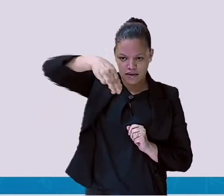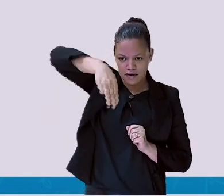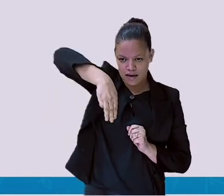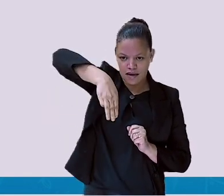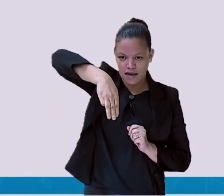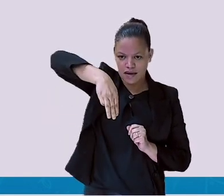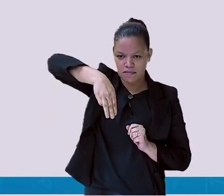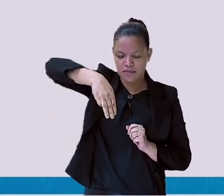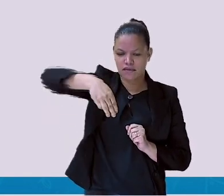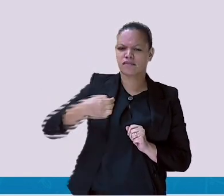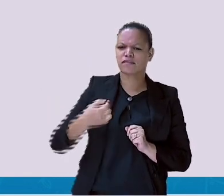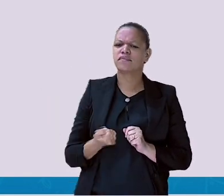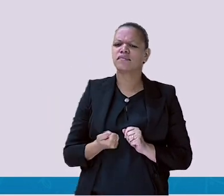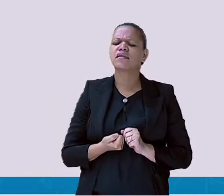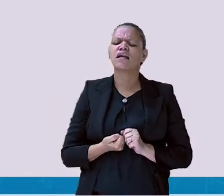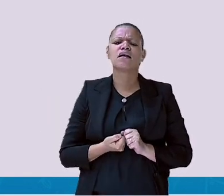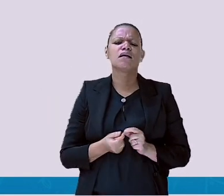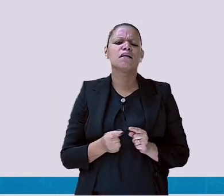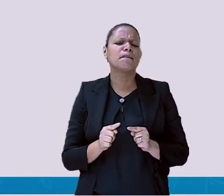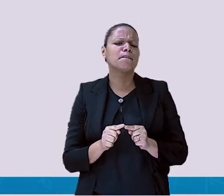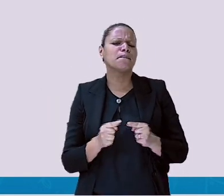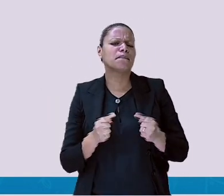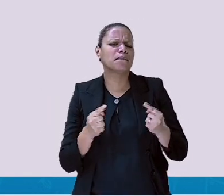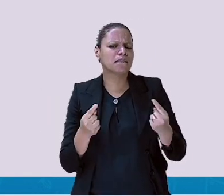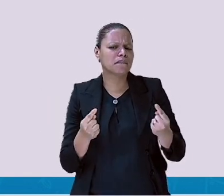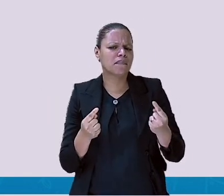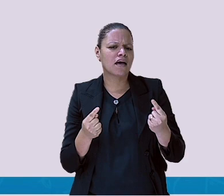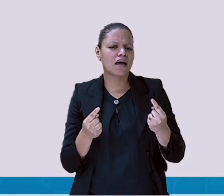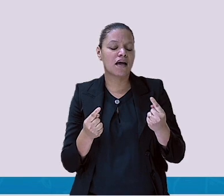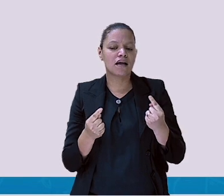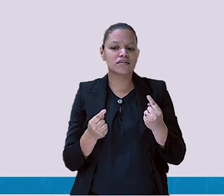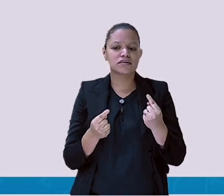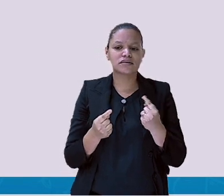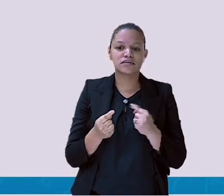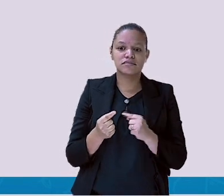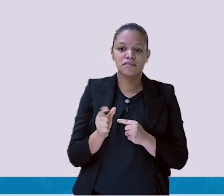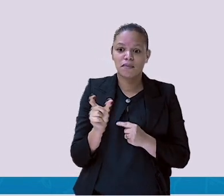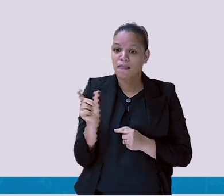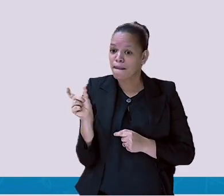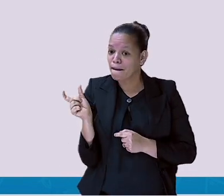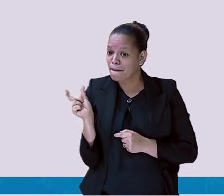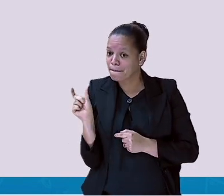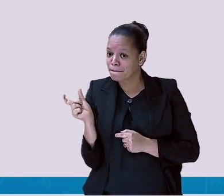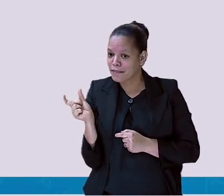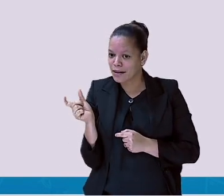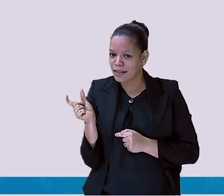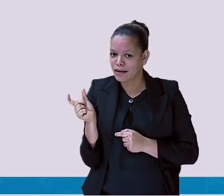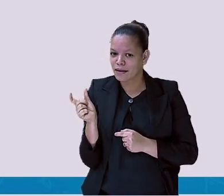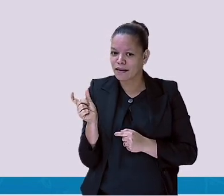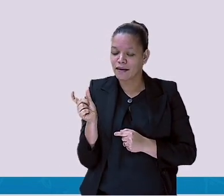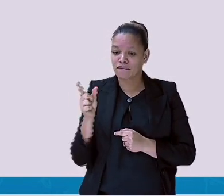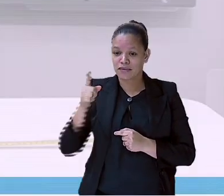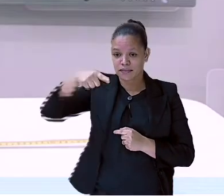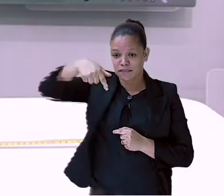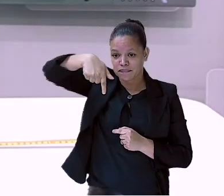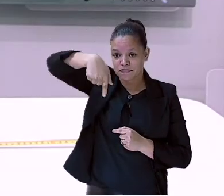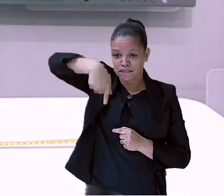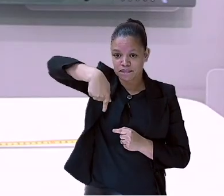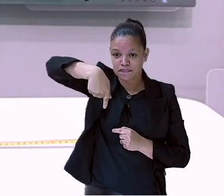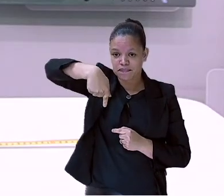Uma dúvida aqui. O quilômetro, ele é escrito com QUI, tá? Mas lá na sigla